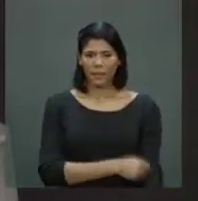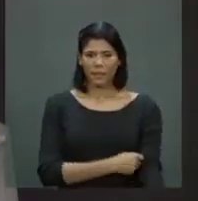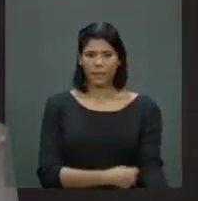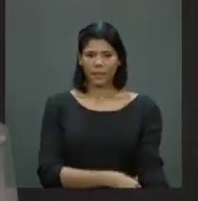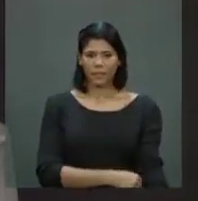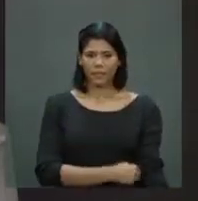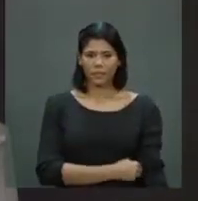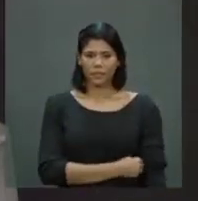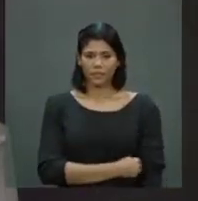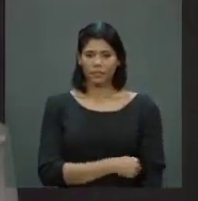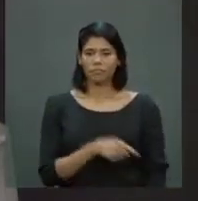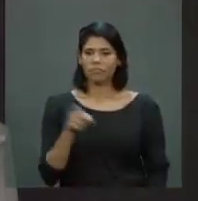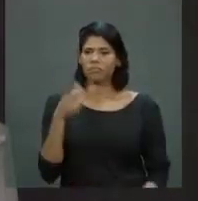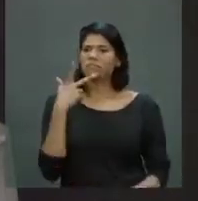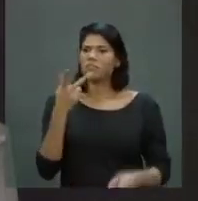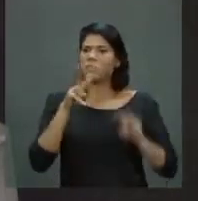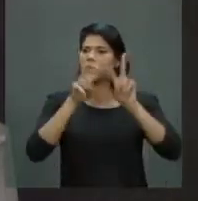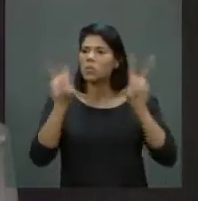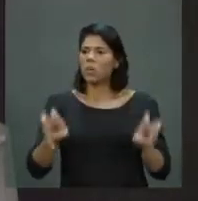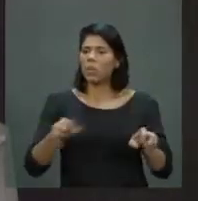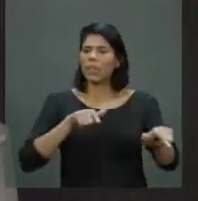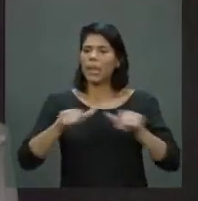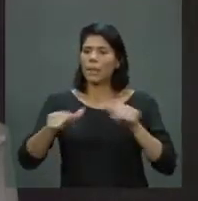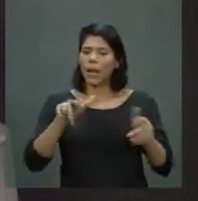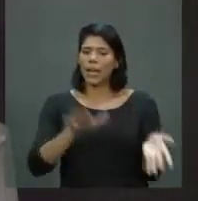Defesa do trabalho infantil.